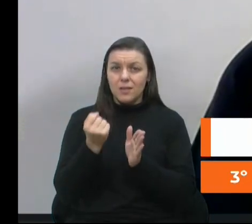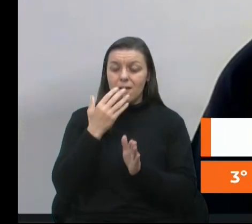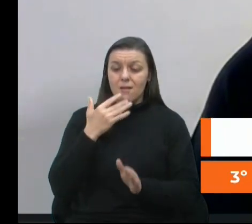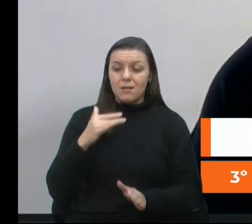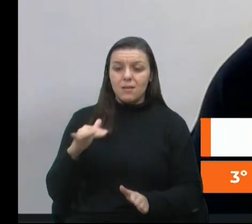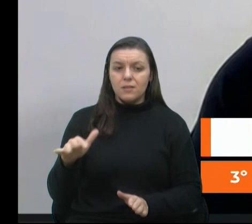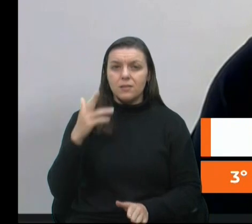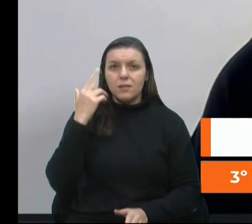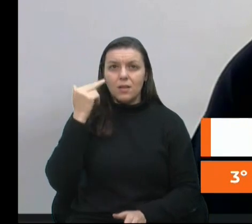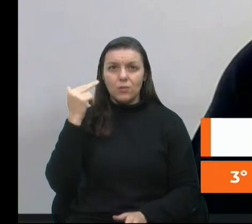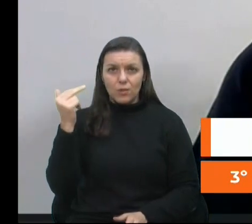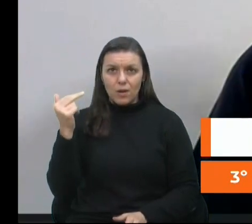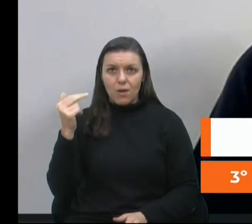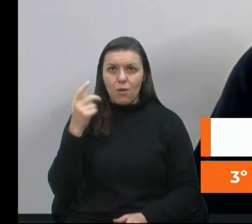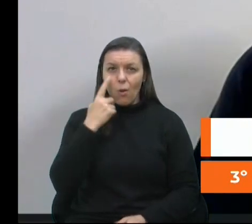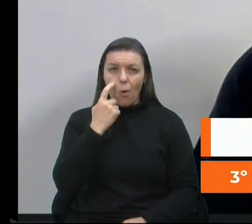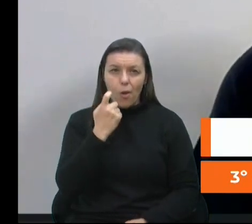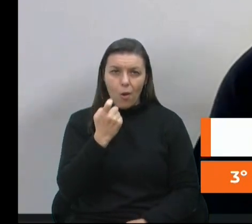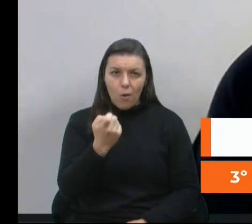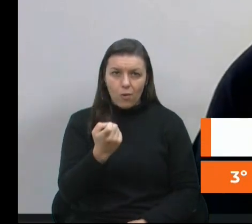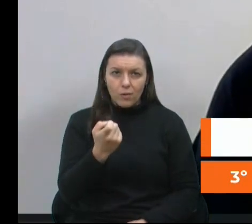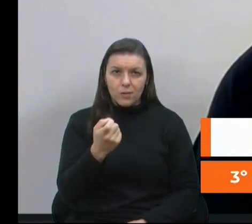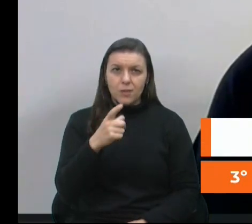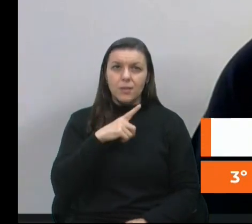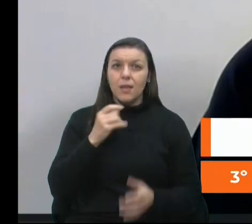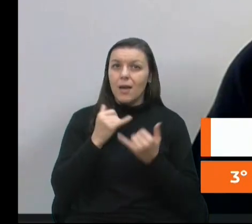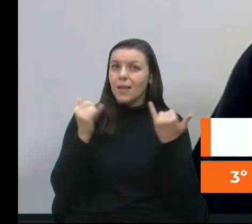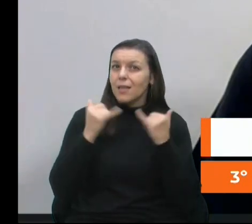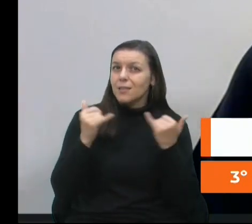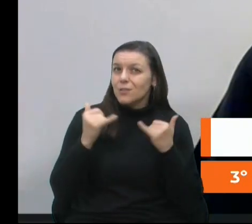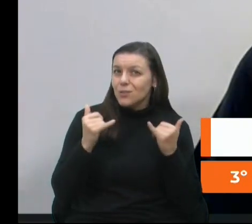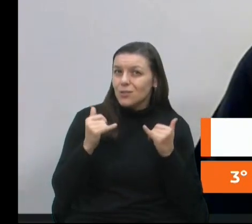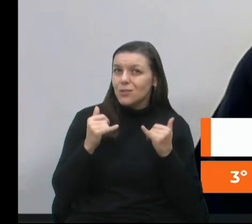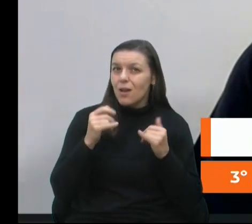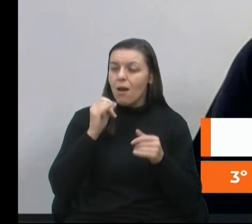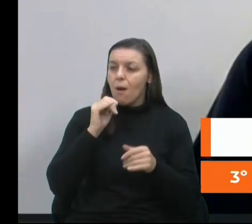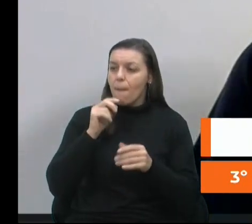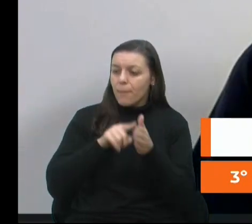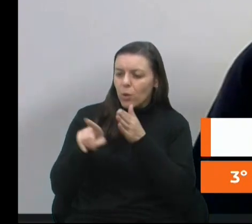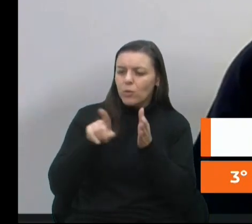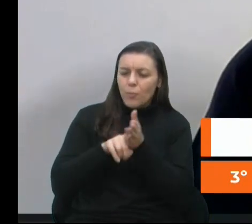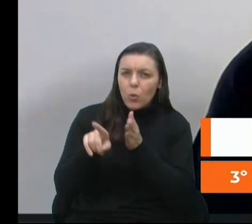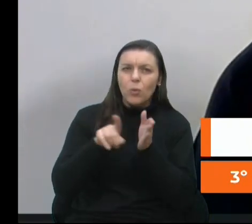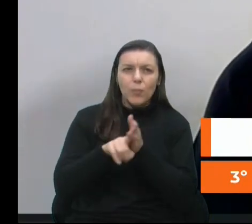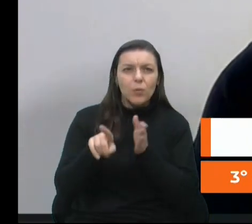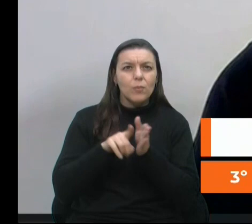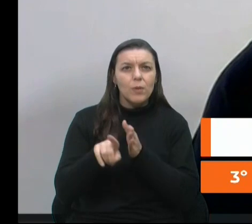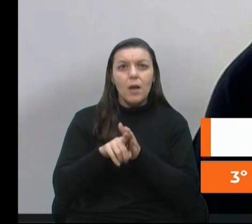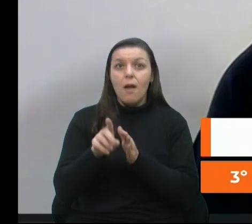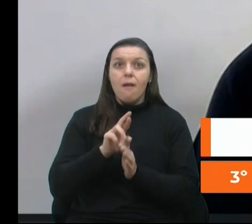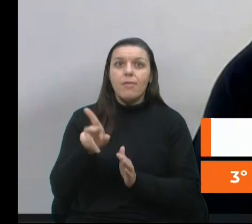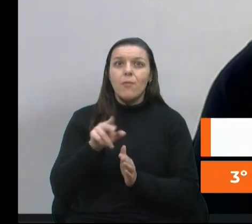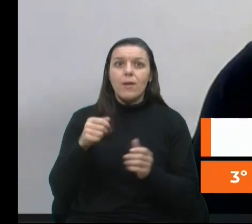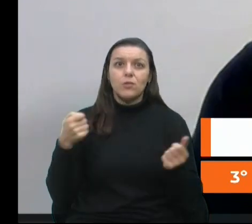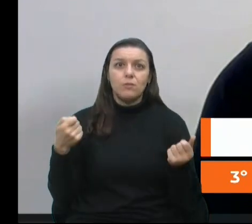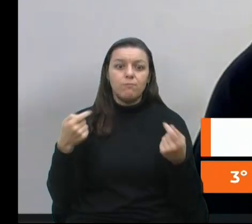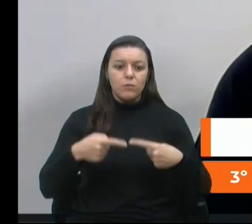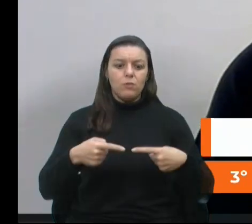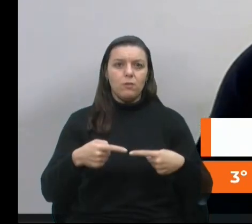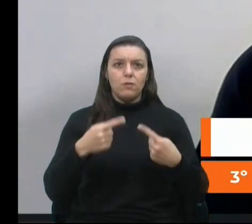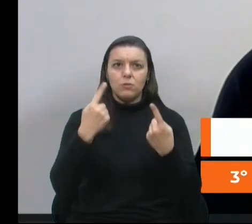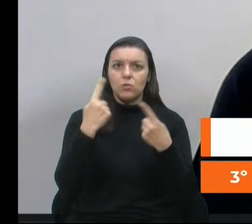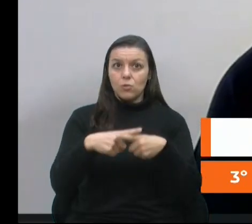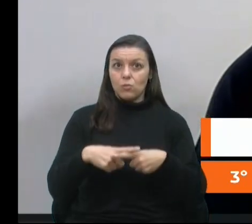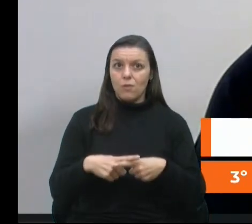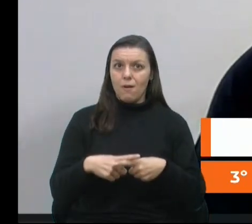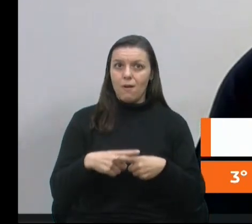criança, naturalmente, ela é curiosa, ela tem energia, ela é questionadora, e questionadora não é de embate, não é de disputa de